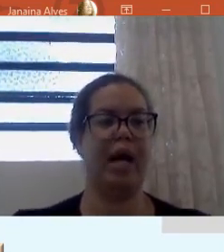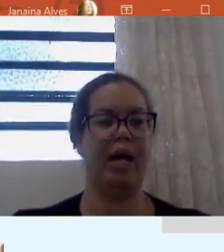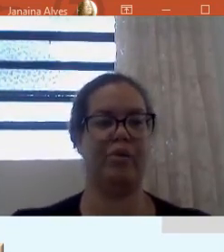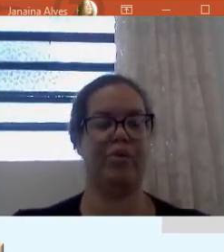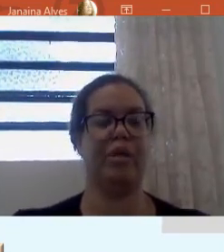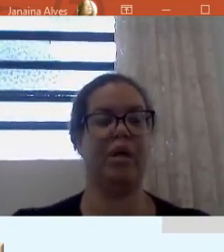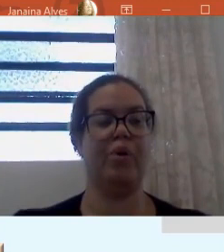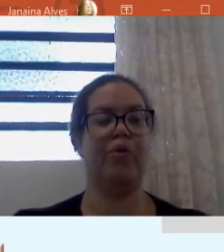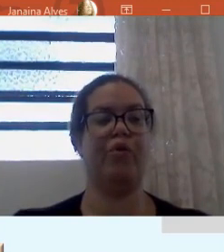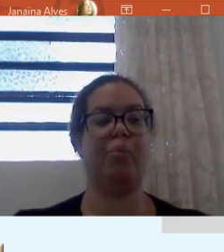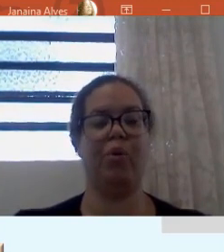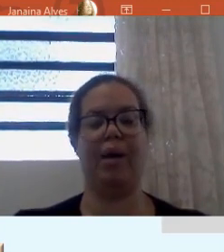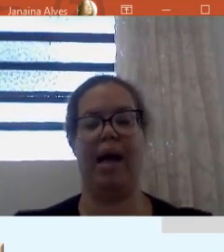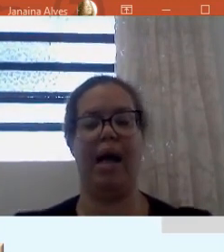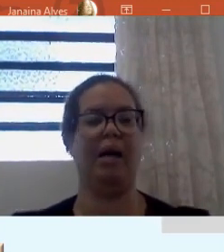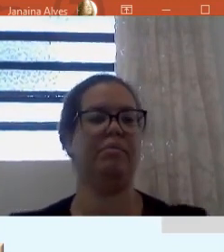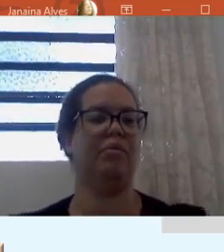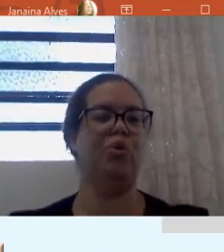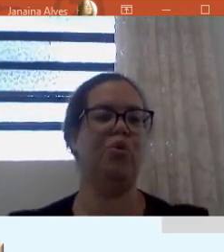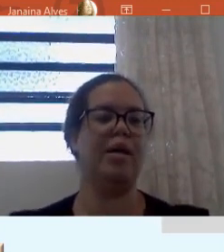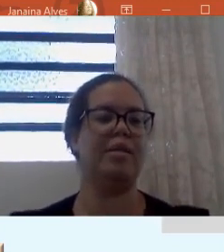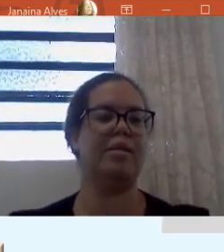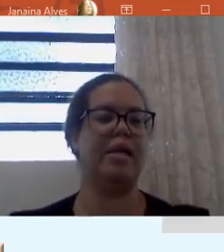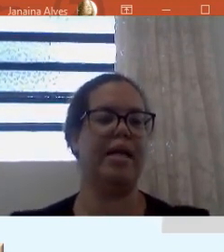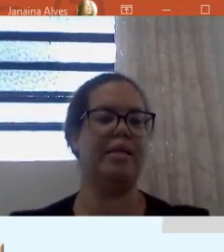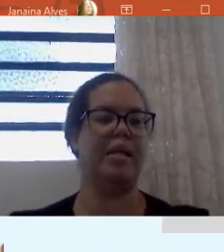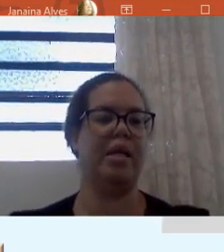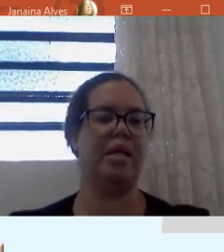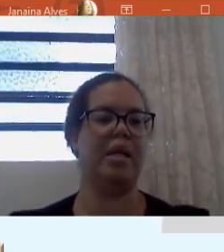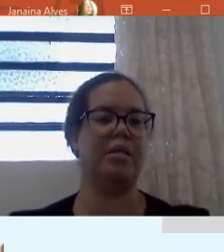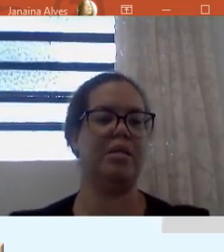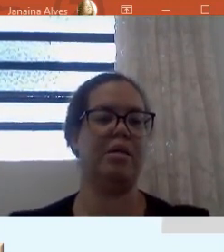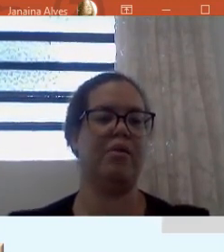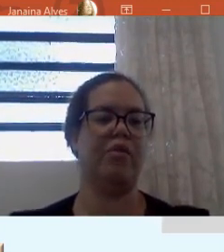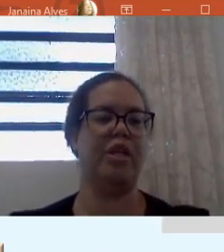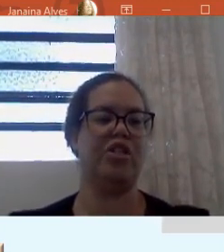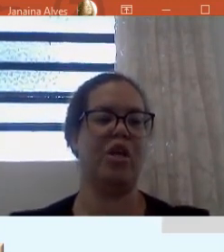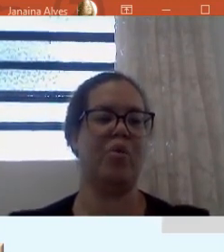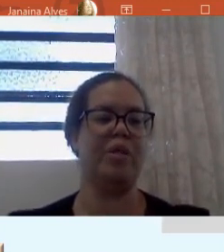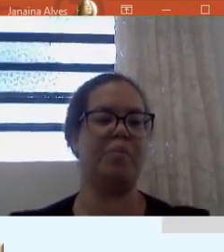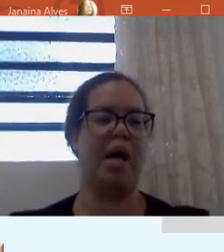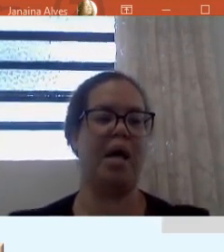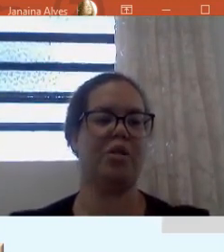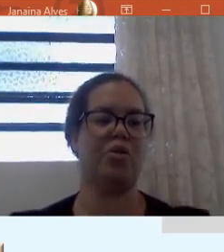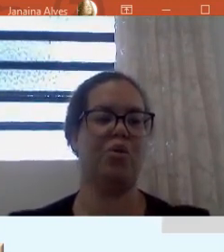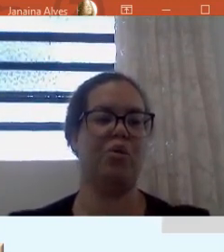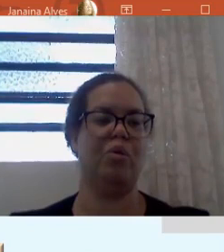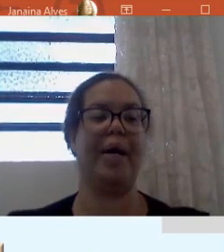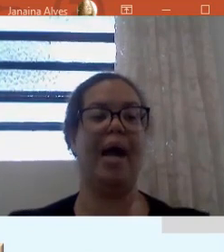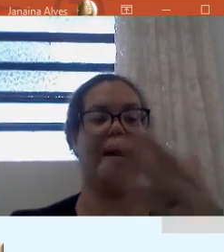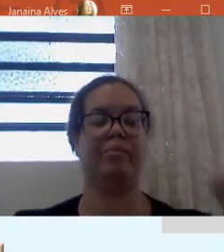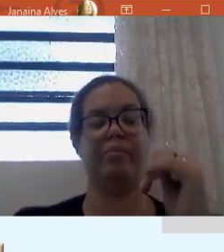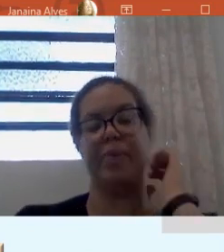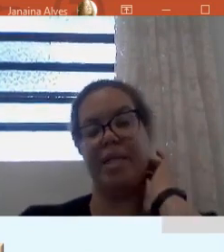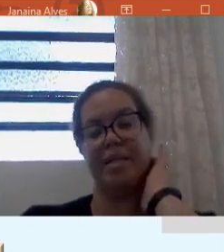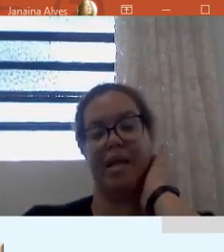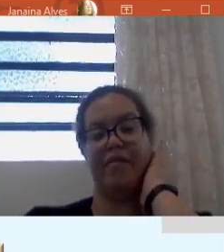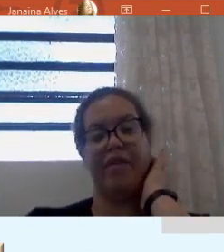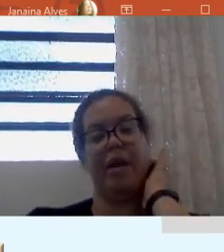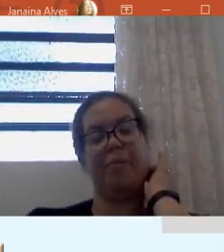ser abordados, então eu vou pular 2, 3 linhas e vou deixar um espaço